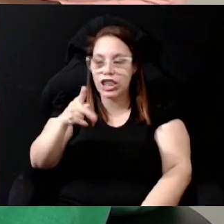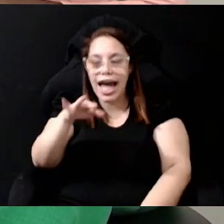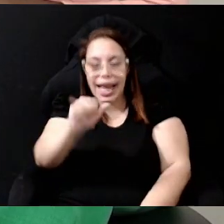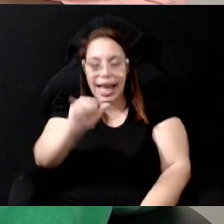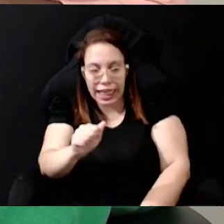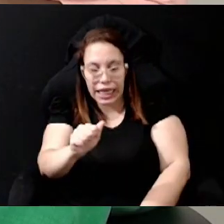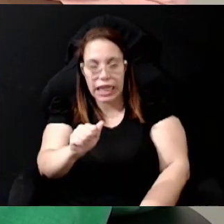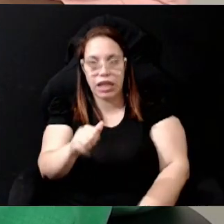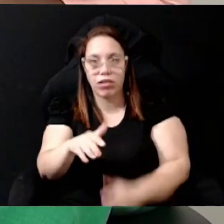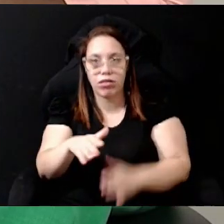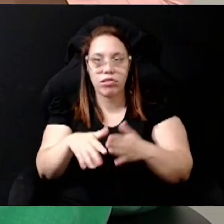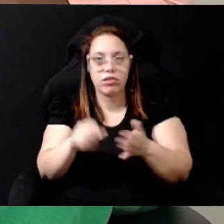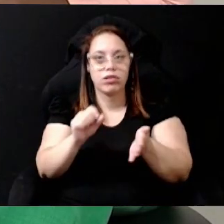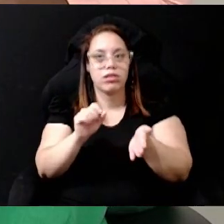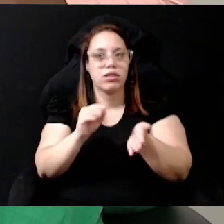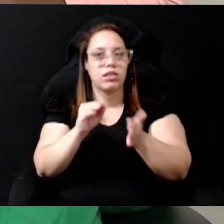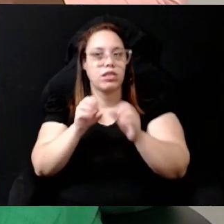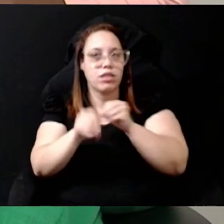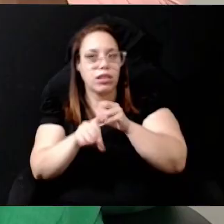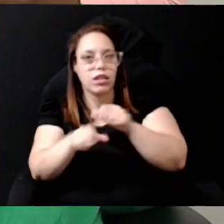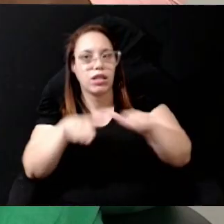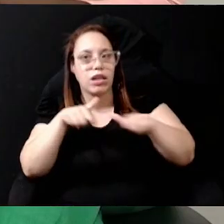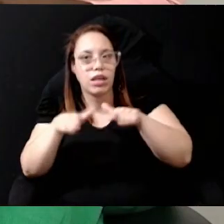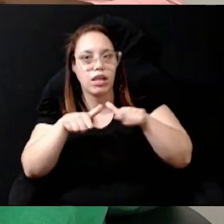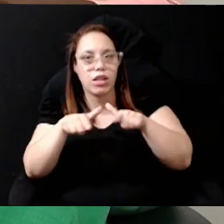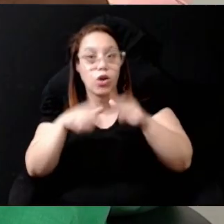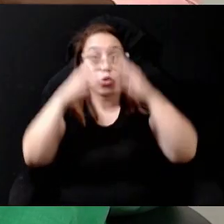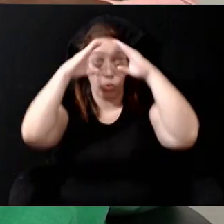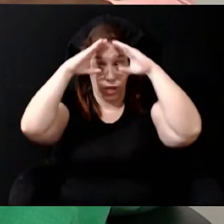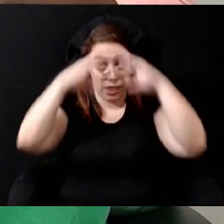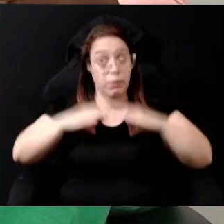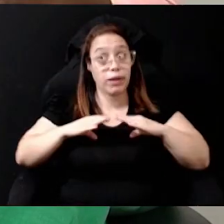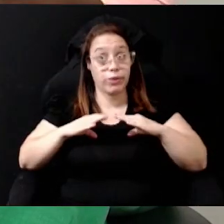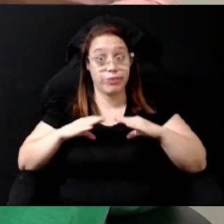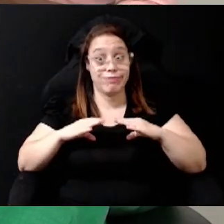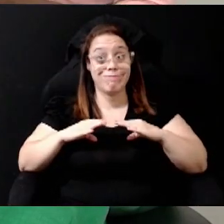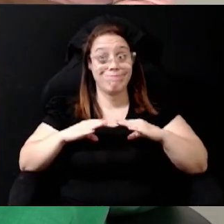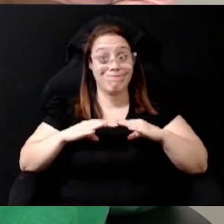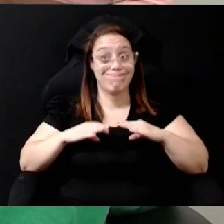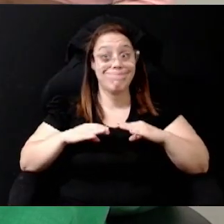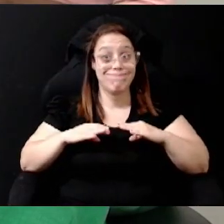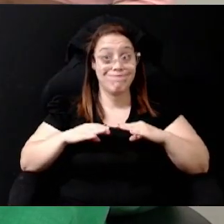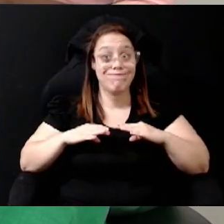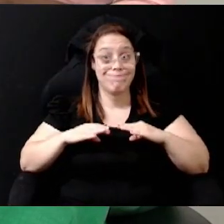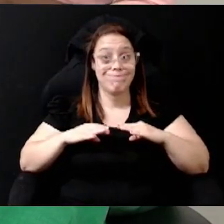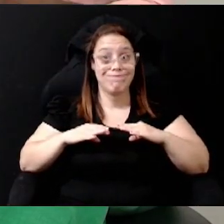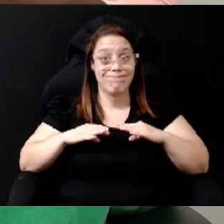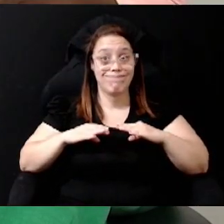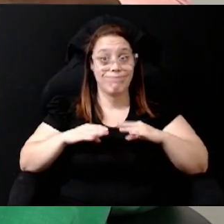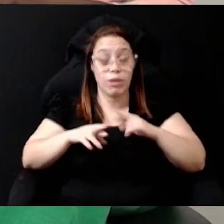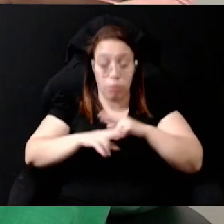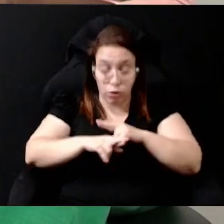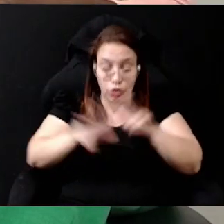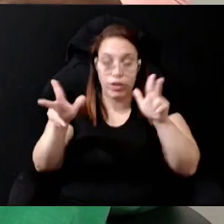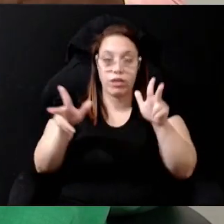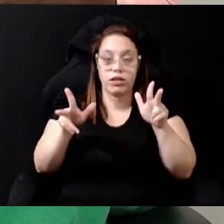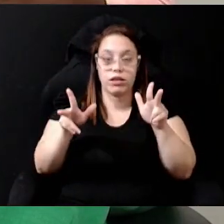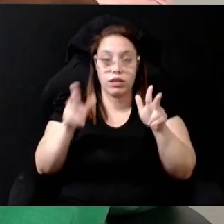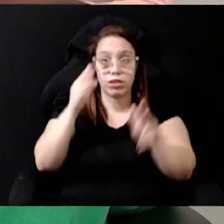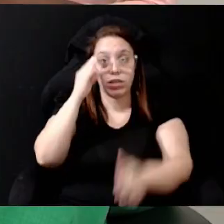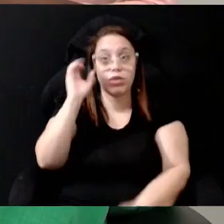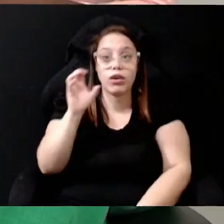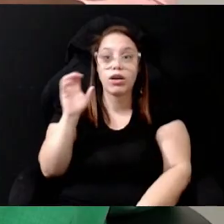educação antirracista. Olha, eu sempre digo que a educação antirracista é aquela que trabalha na dimensão do respeito pelo outro, né? A dimensão do respeito